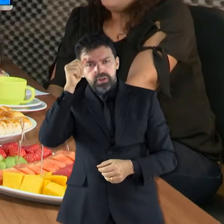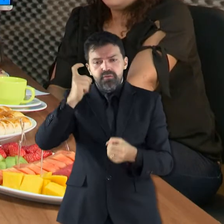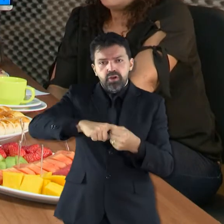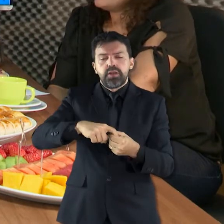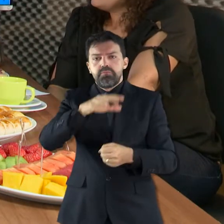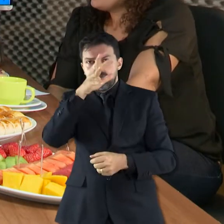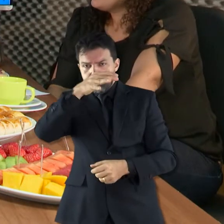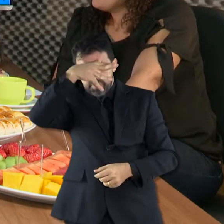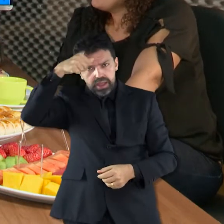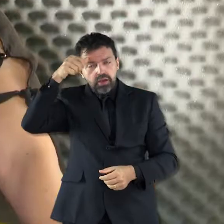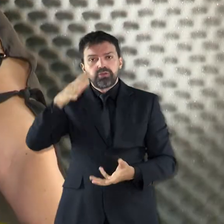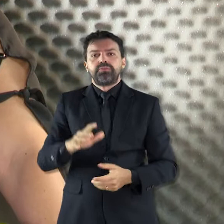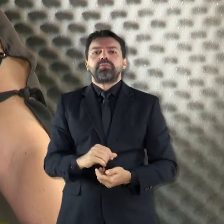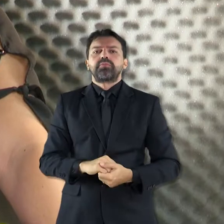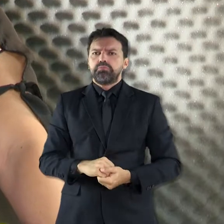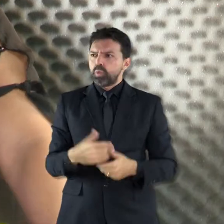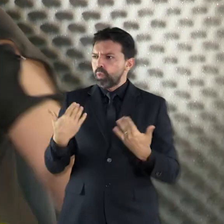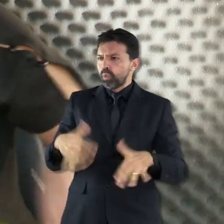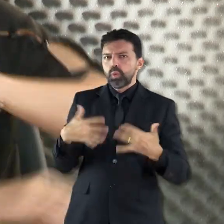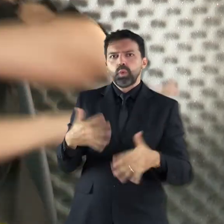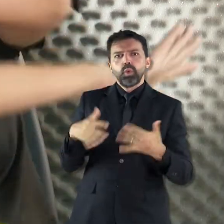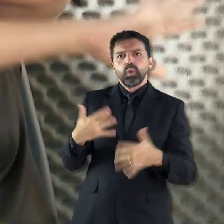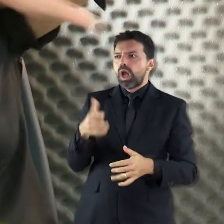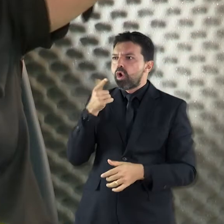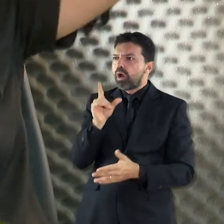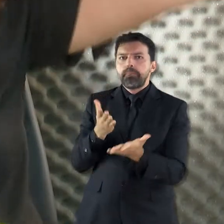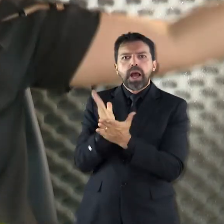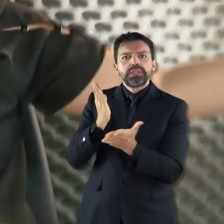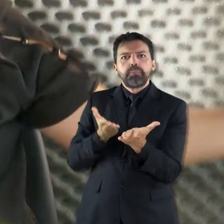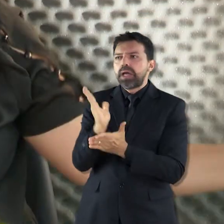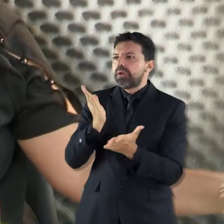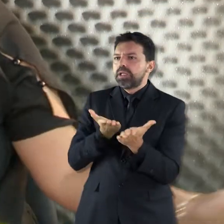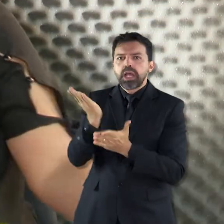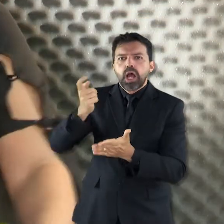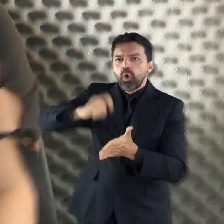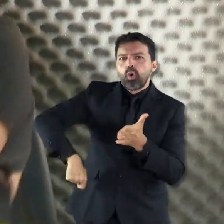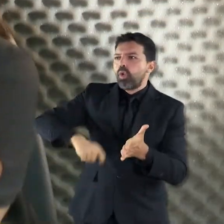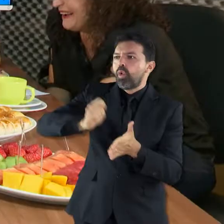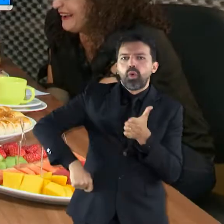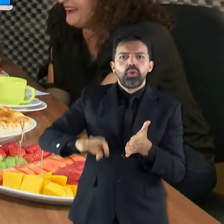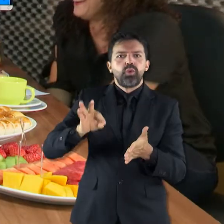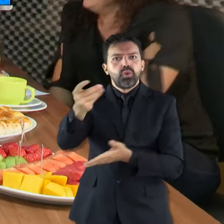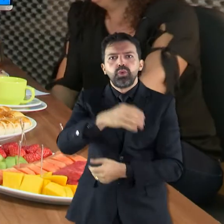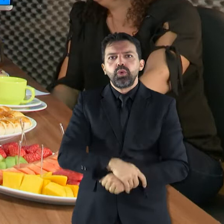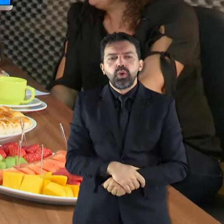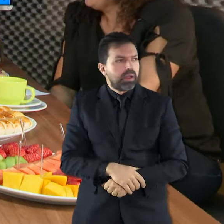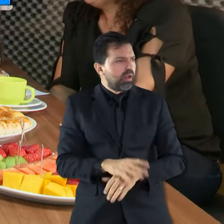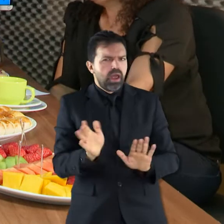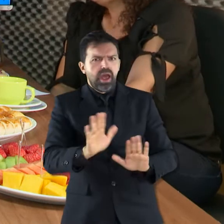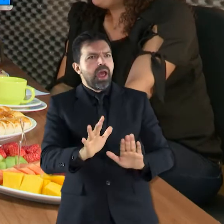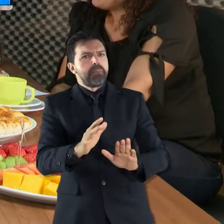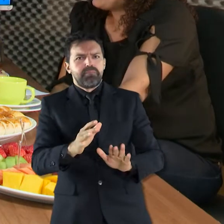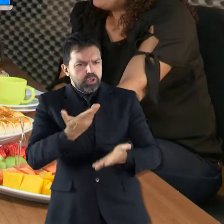eu tô beijo aqui com essa história de concurso aqui. O homem passava em tudo, saía derrotando a concorrência geral. Quanto mais estuda, mais sorte